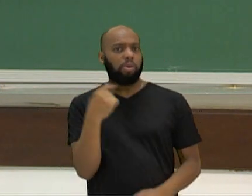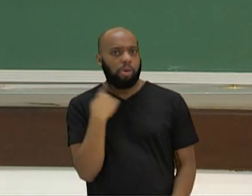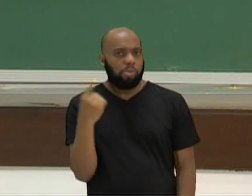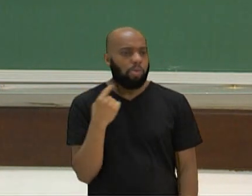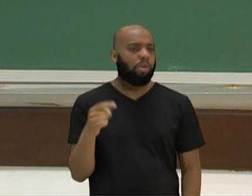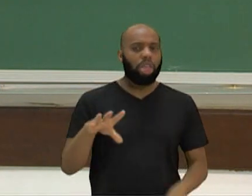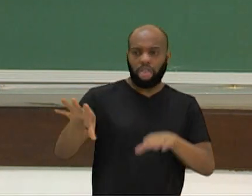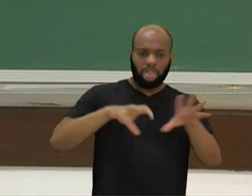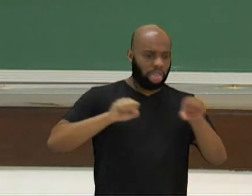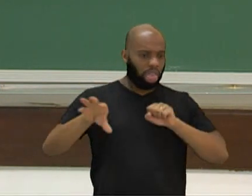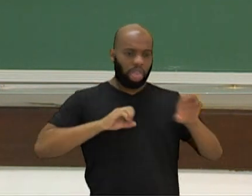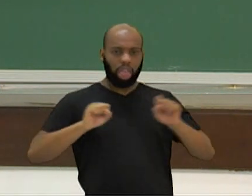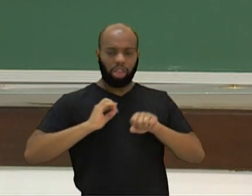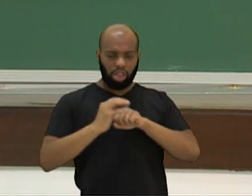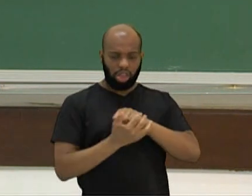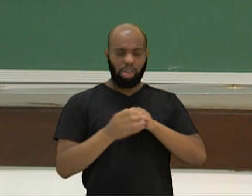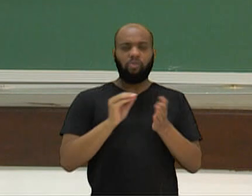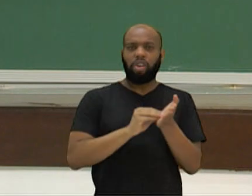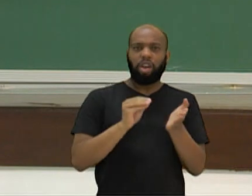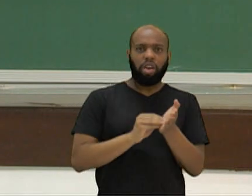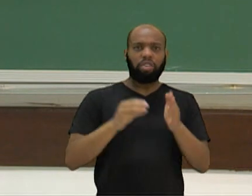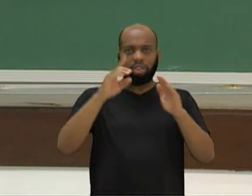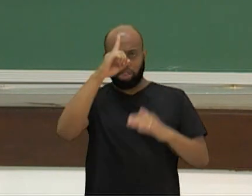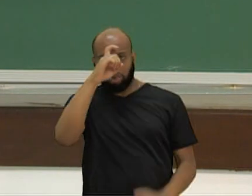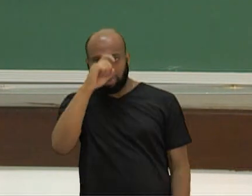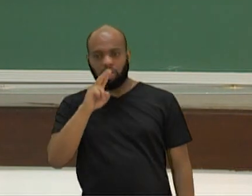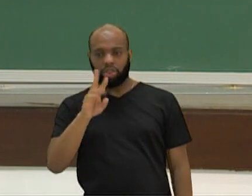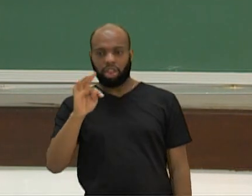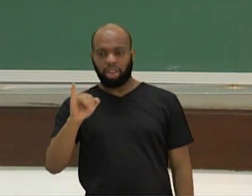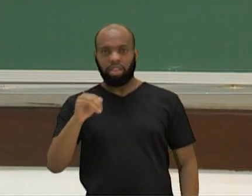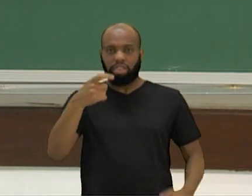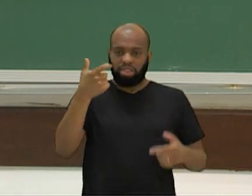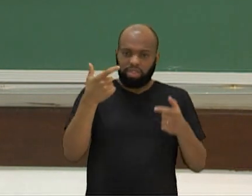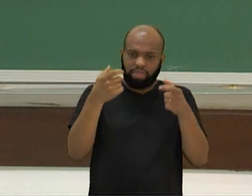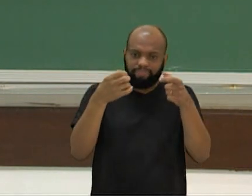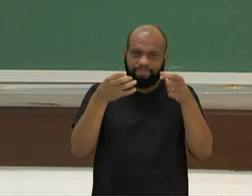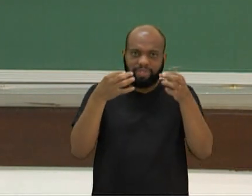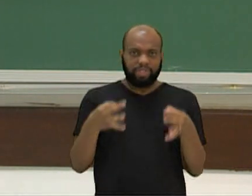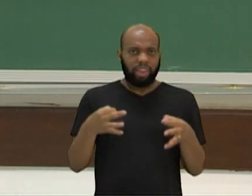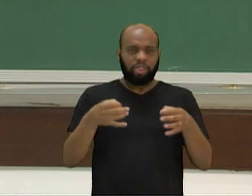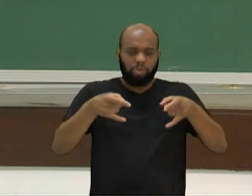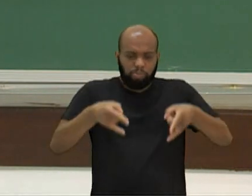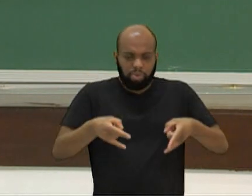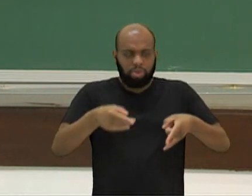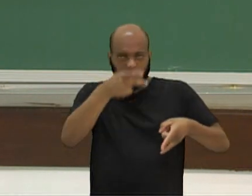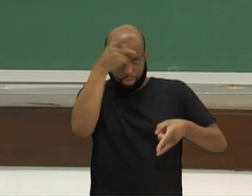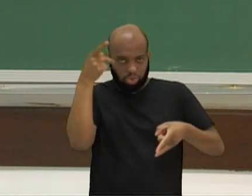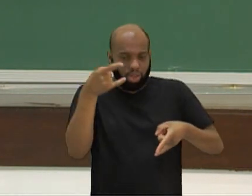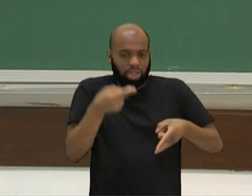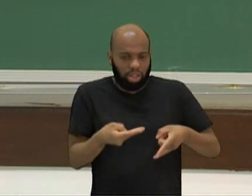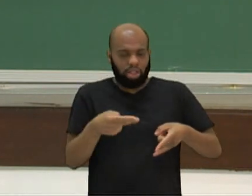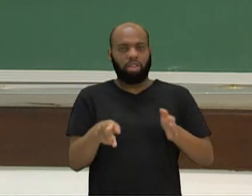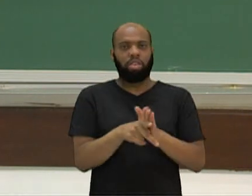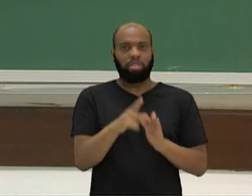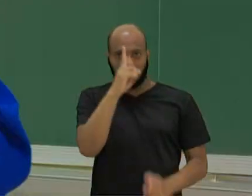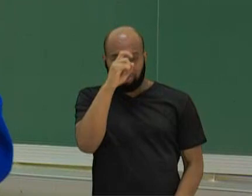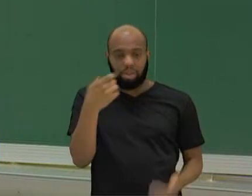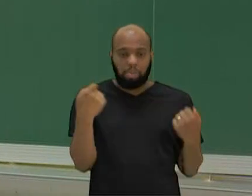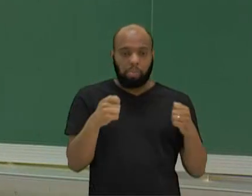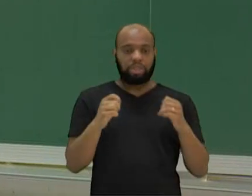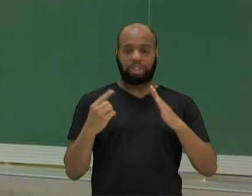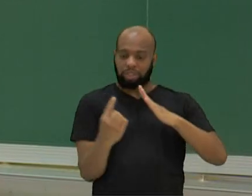doentes, está faltando UTI, leitos de hospital. É muito sério, a gente precisa se isolar